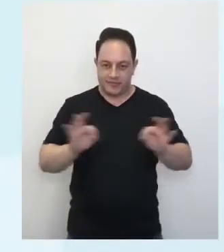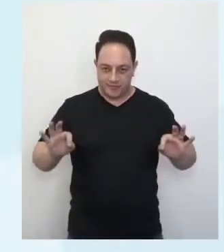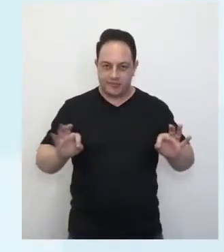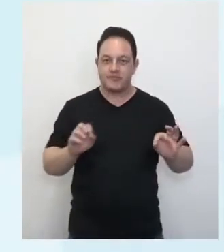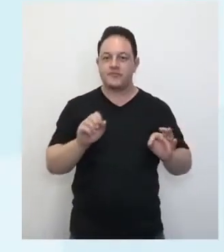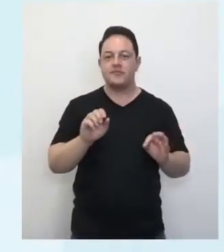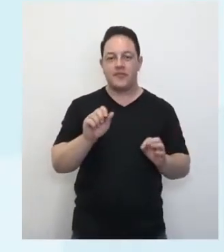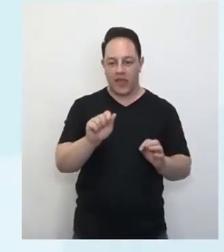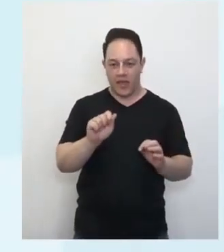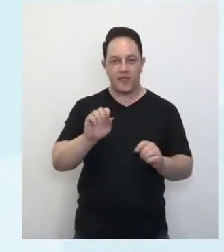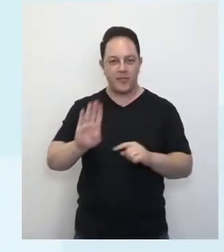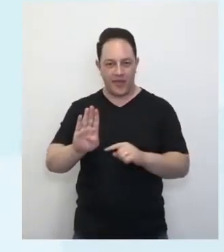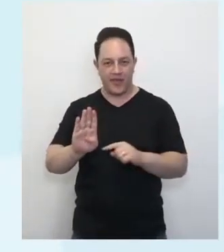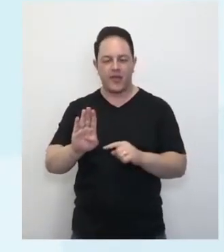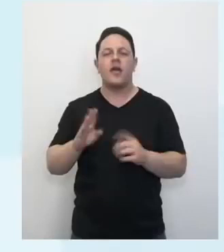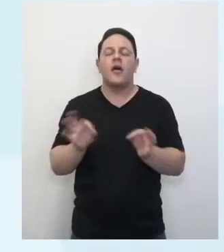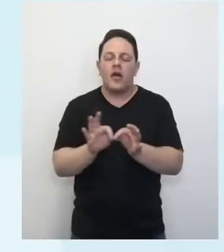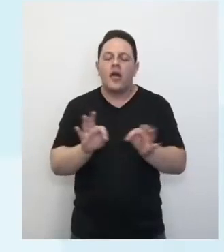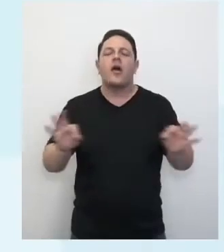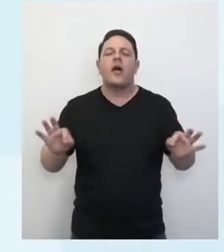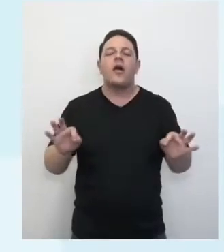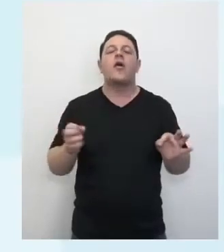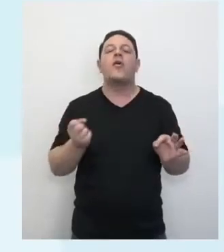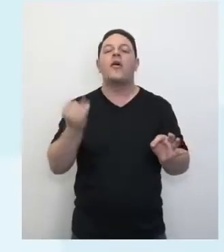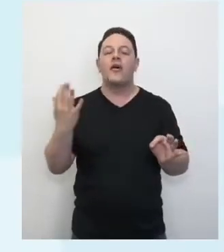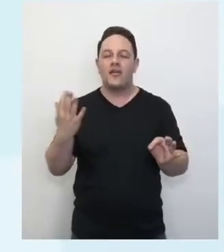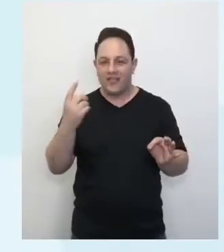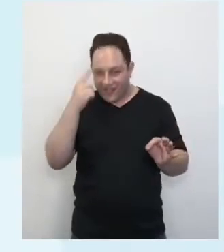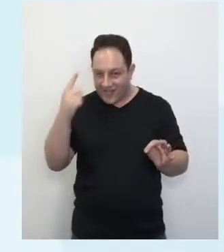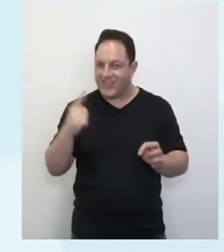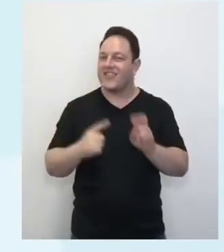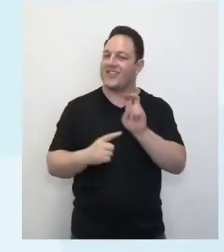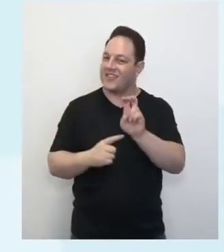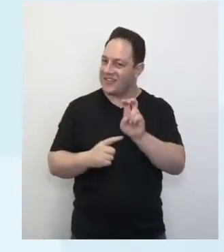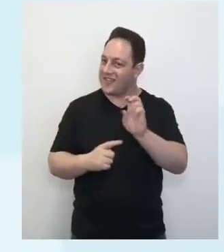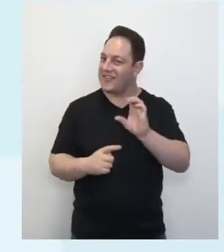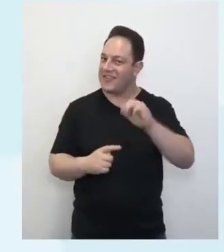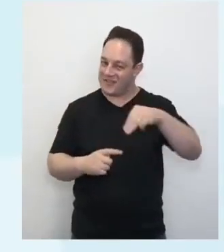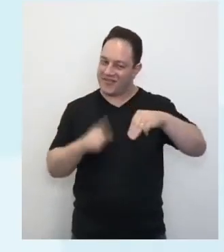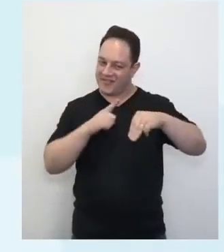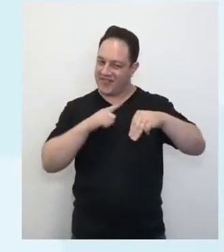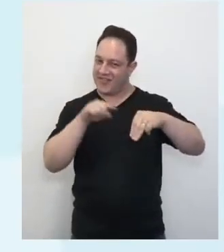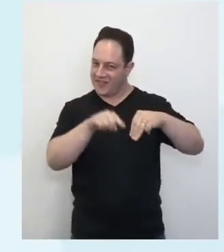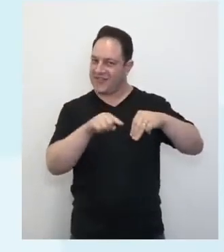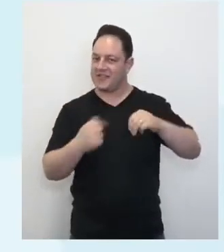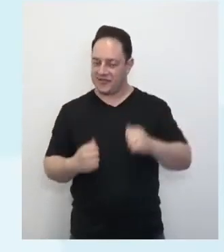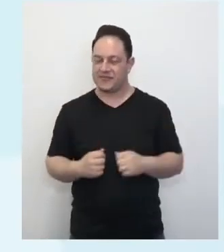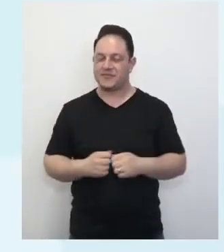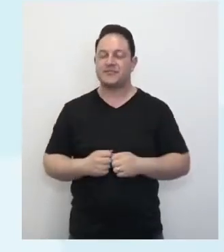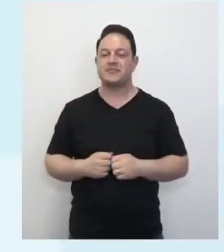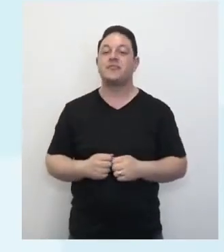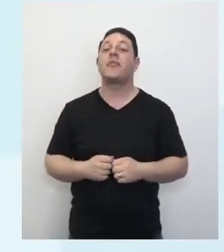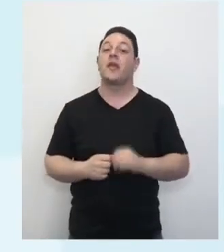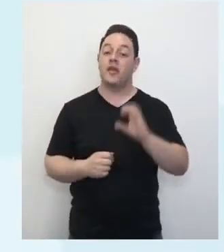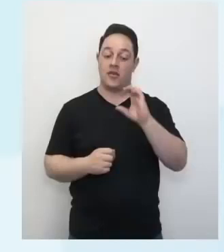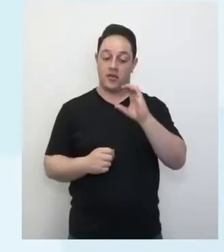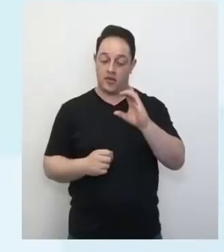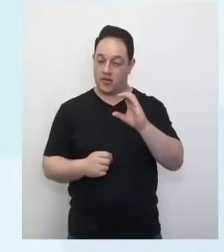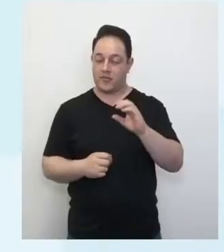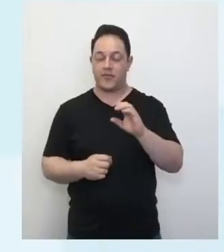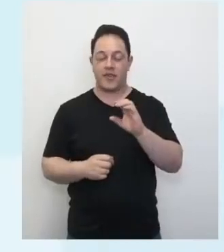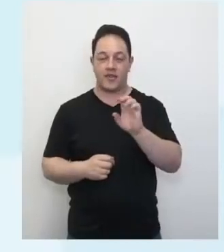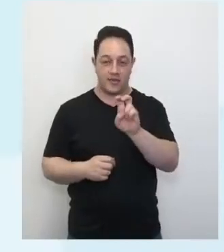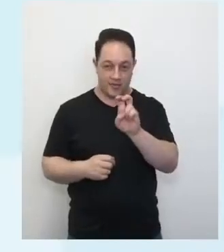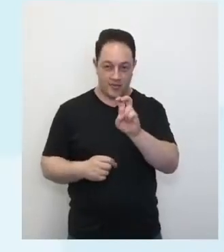qual é mesmo a aresta da base Opa cinco tá aqui embaixo então eu vou ter cinco